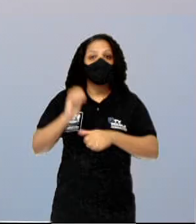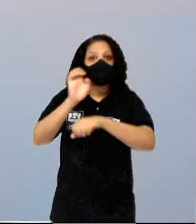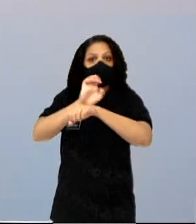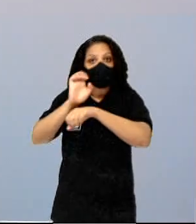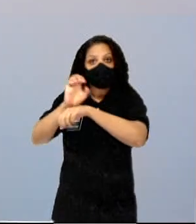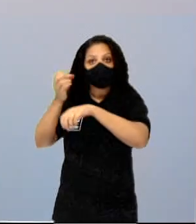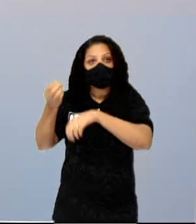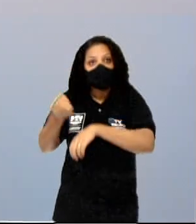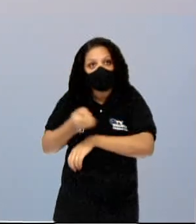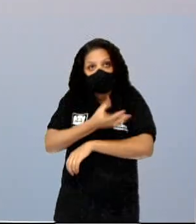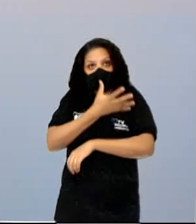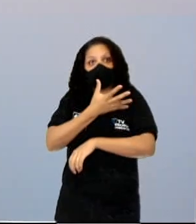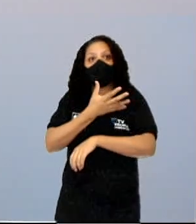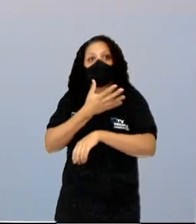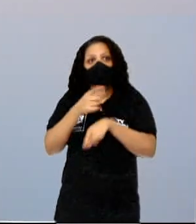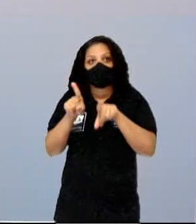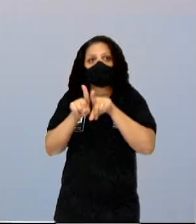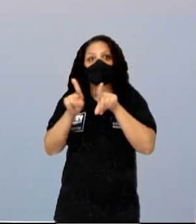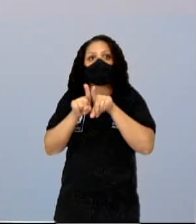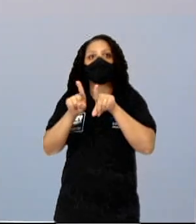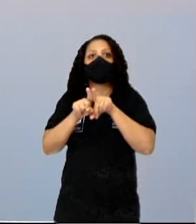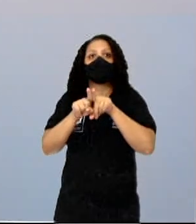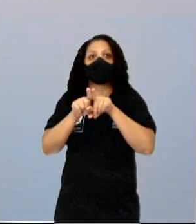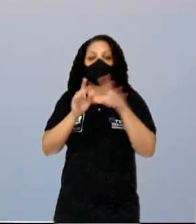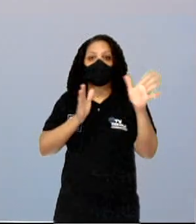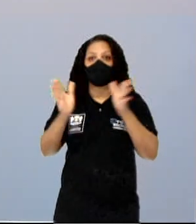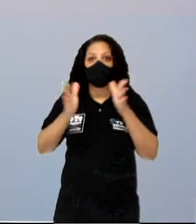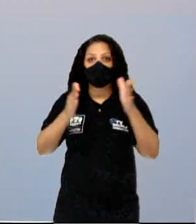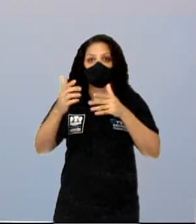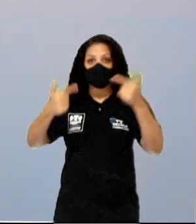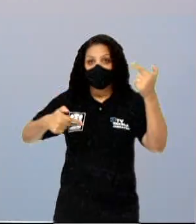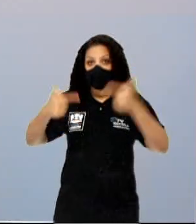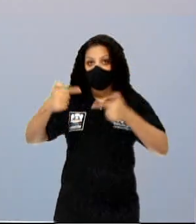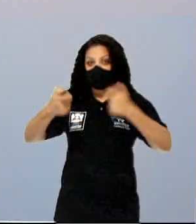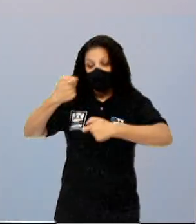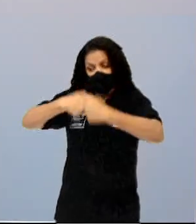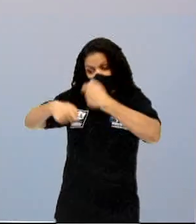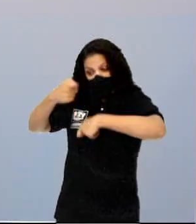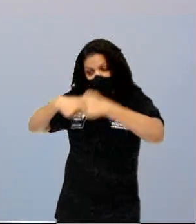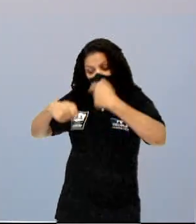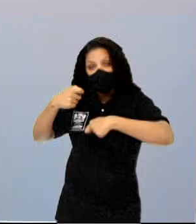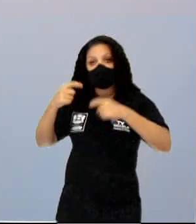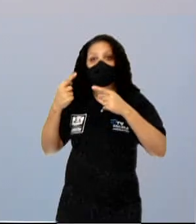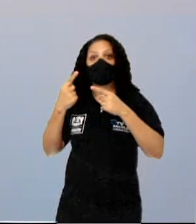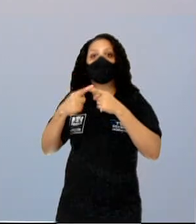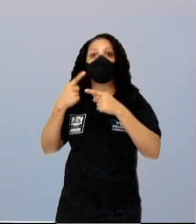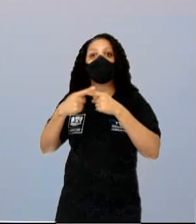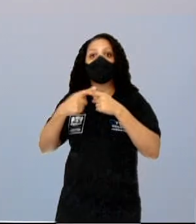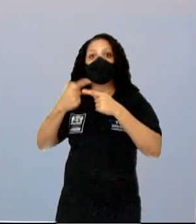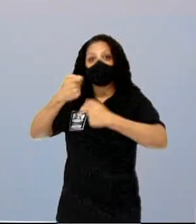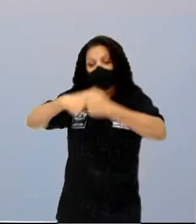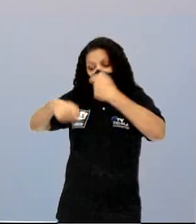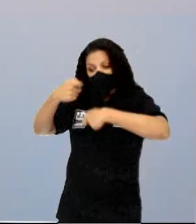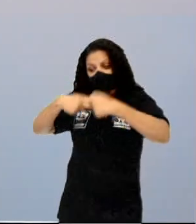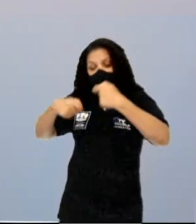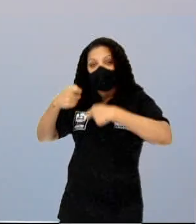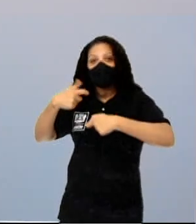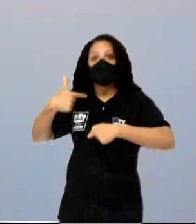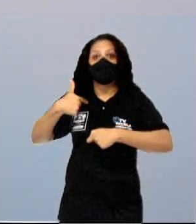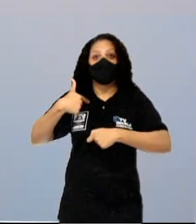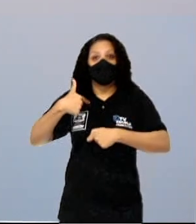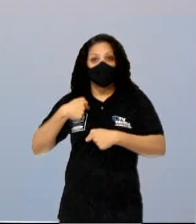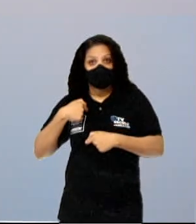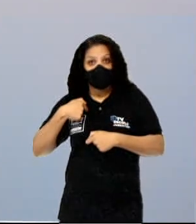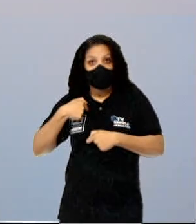o momento da construção da política econômica. E é importantíssimo isso, porque na economia, Vargas vai fazer com que o Brasil ganhe um maior